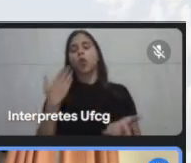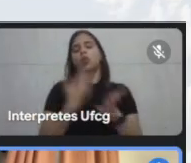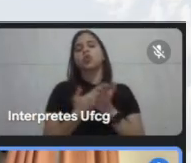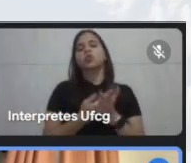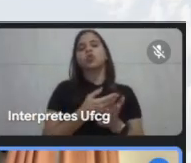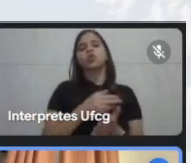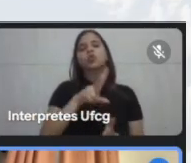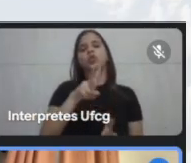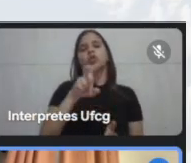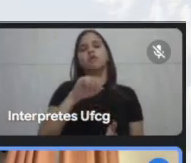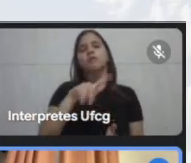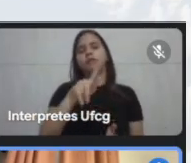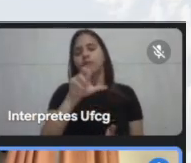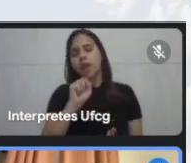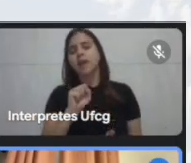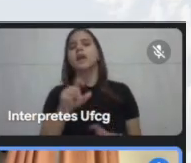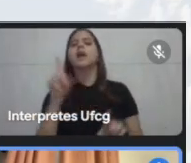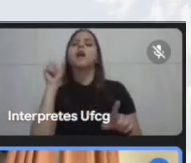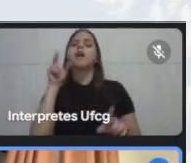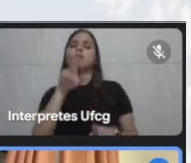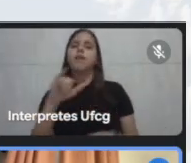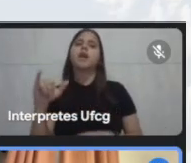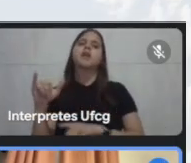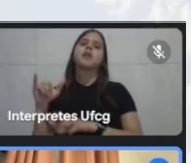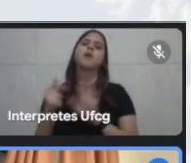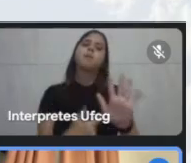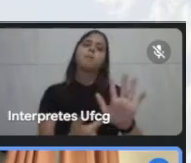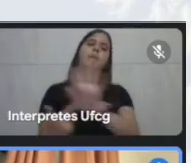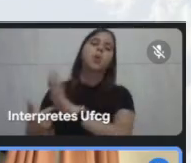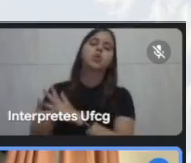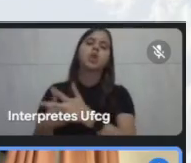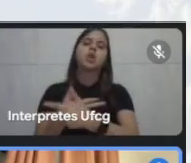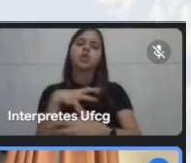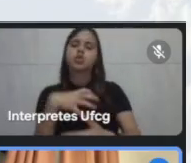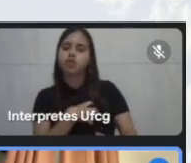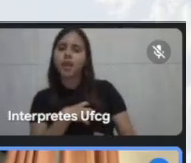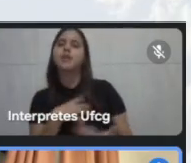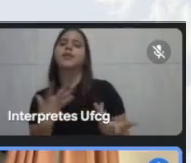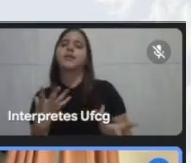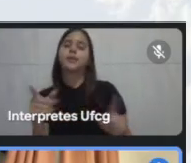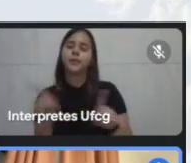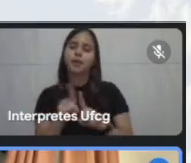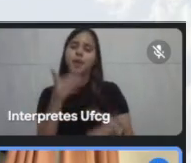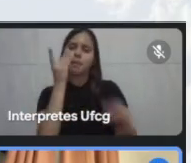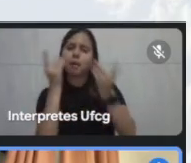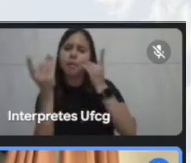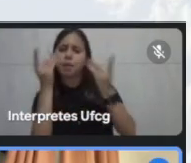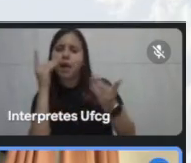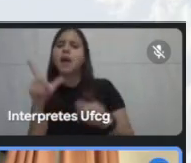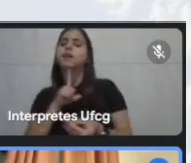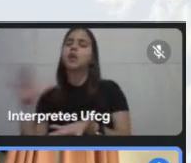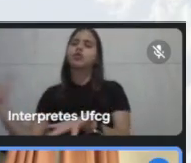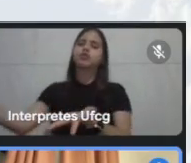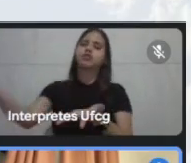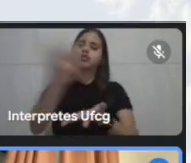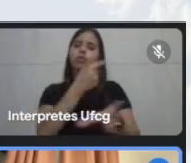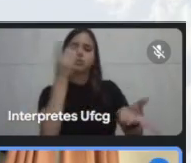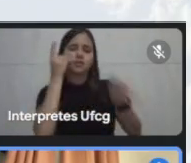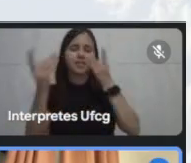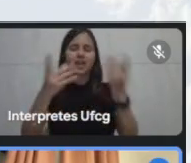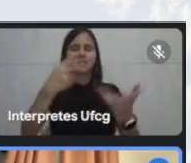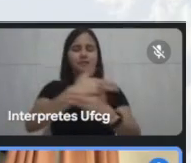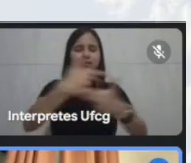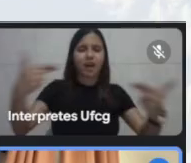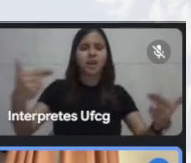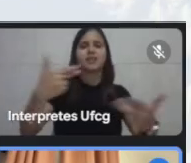fornece várias fórmulas, ele foi um estudo que foi feito em várias cidades, pegaram dados de várias cidades para fazer essa análise de consumo de água. Então, a partir disso, a gente